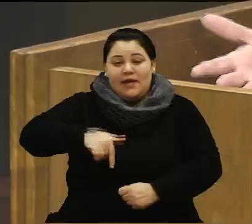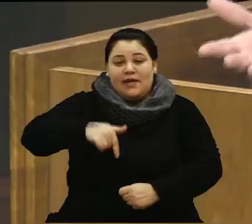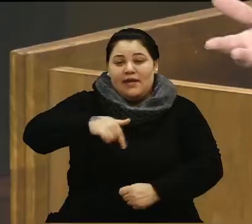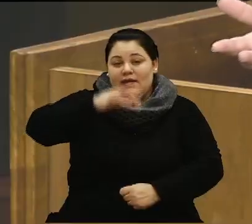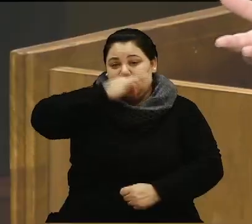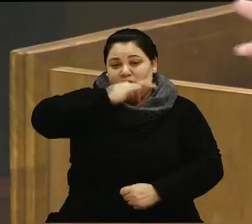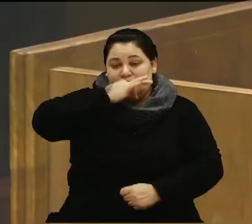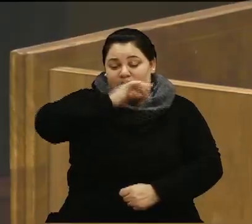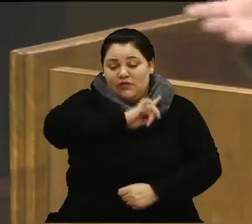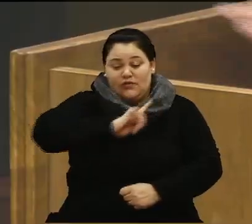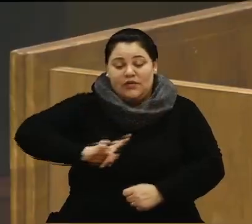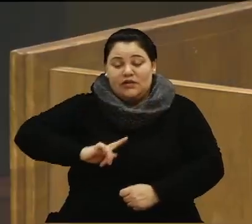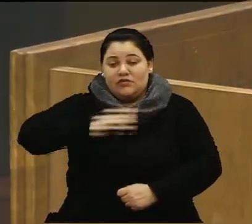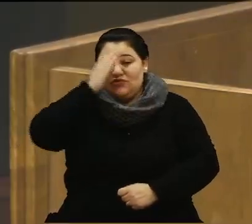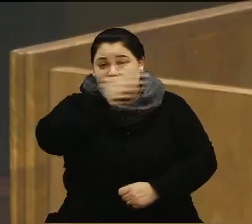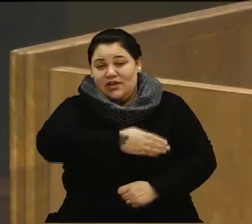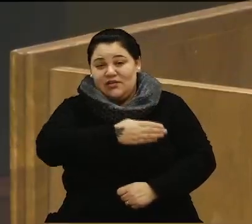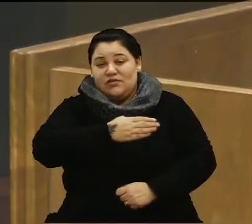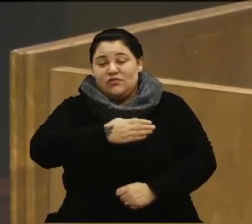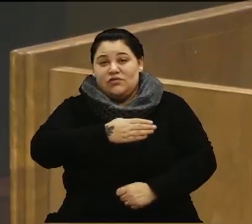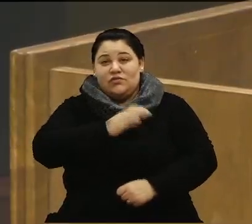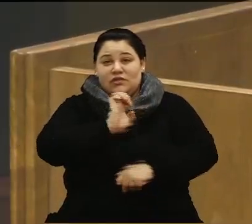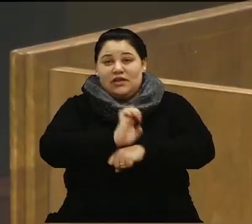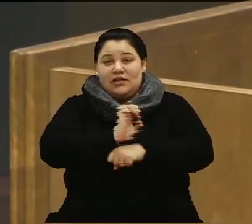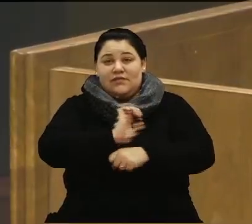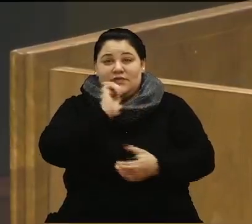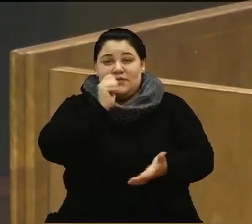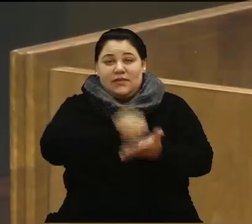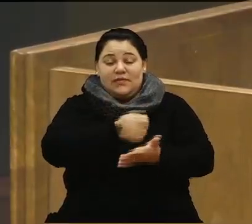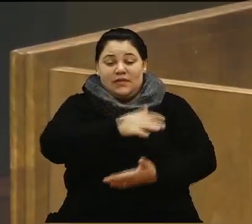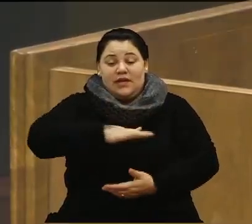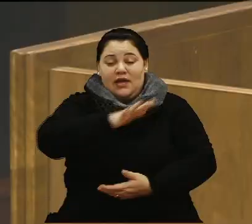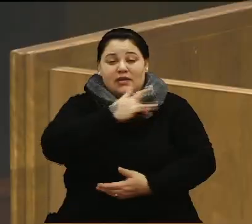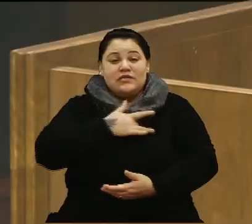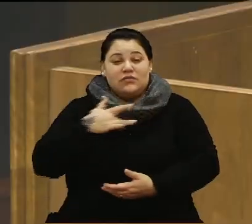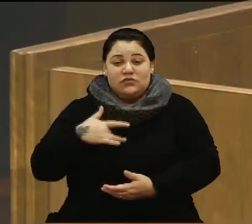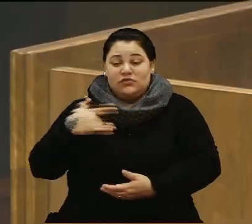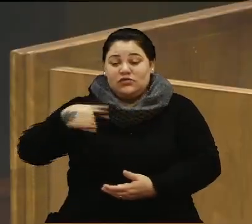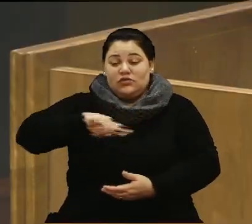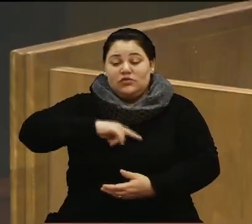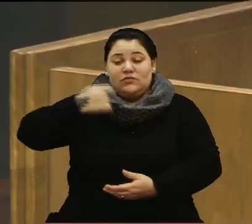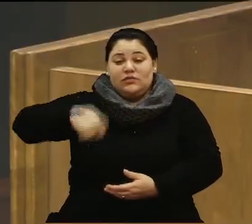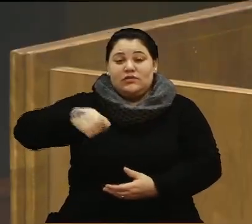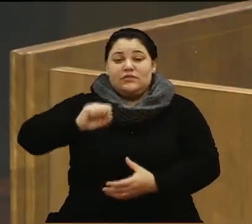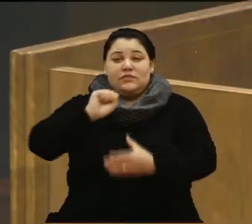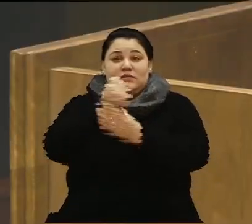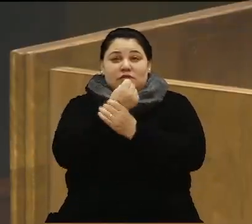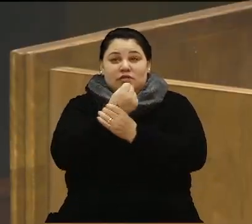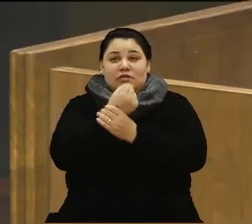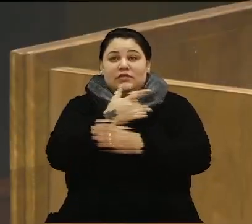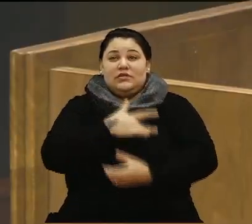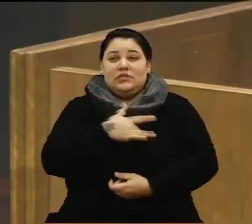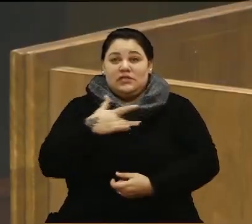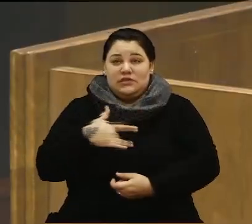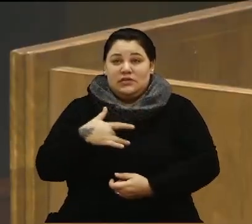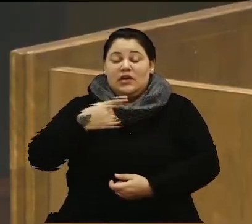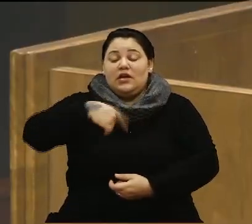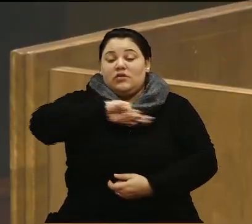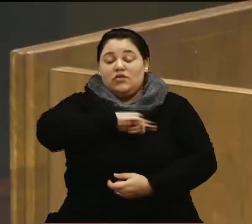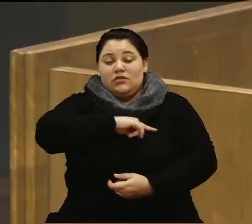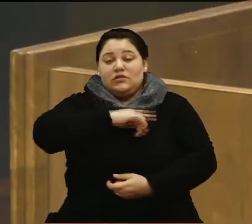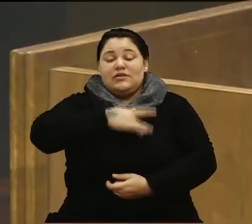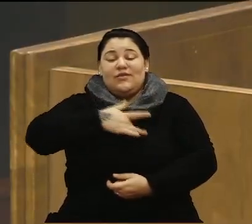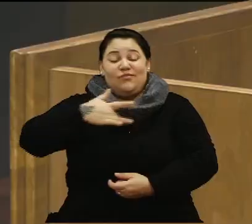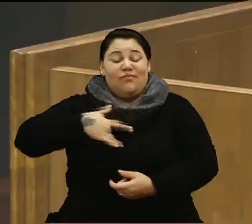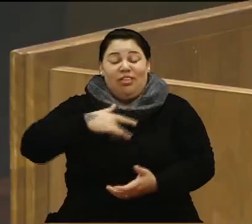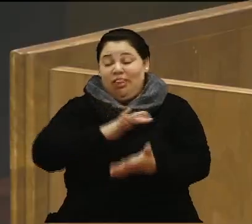ao governador do estado para que faça o pagamento na área da saúde. A gente precisa de segurança da saúde, a nossa saúde está